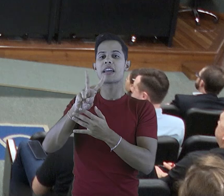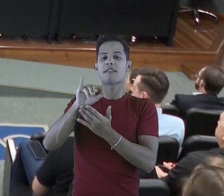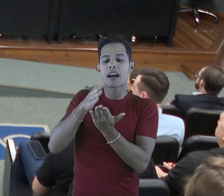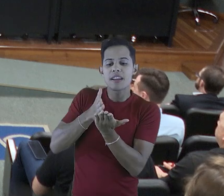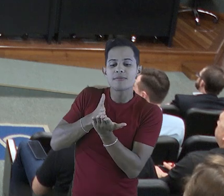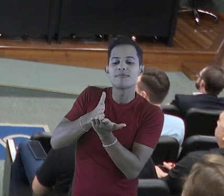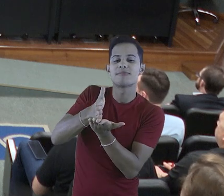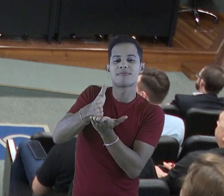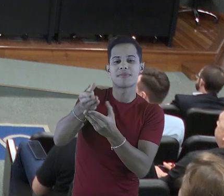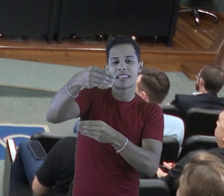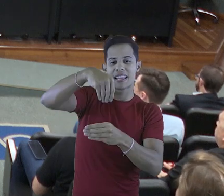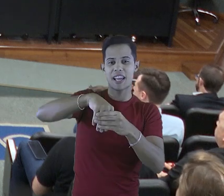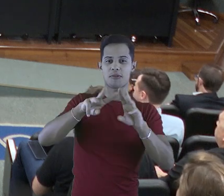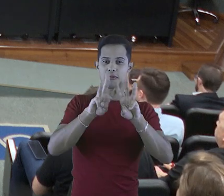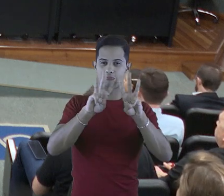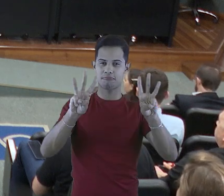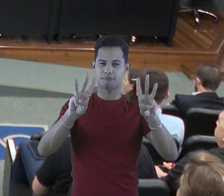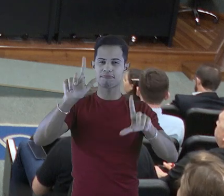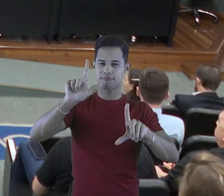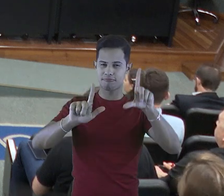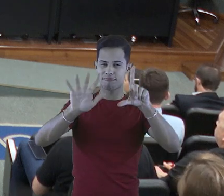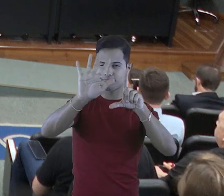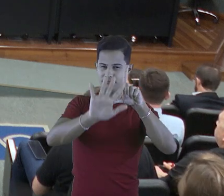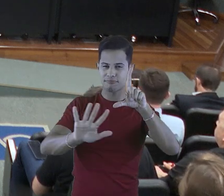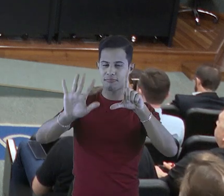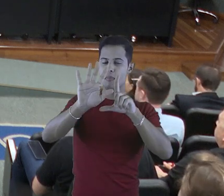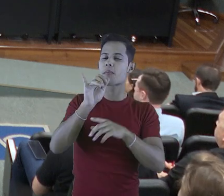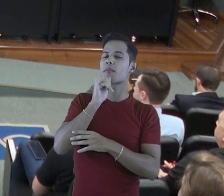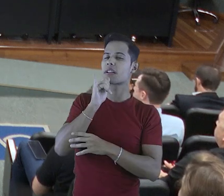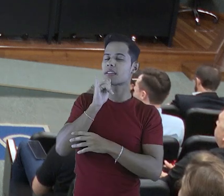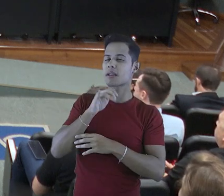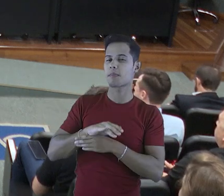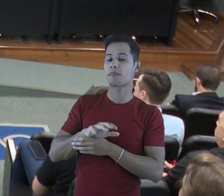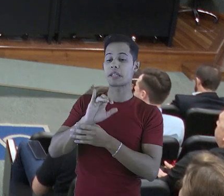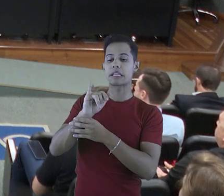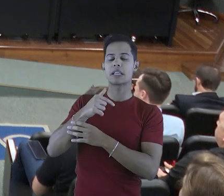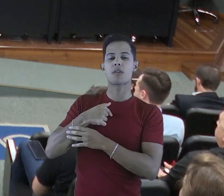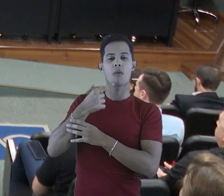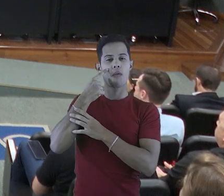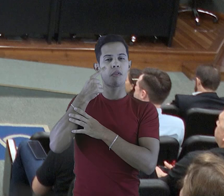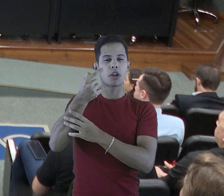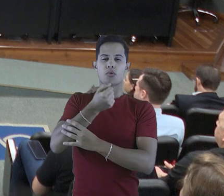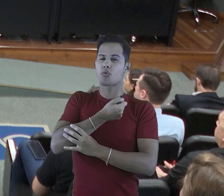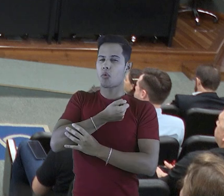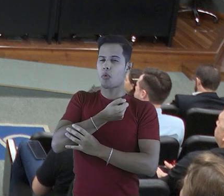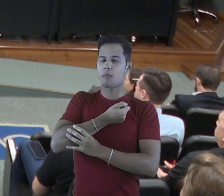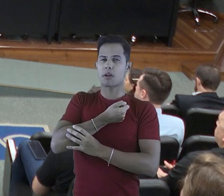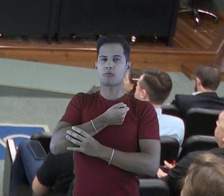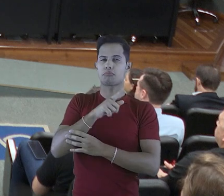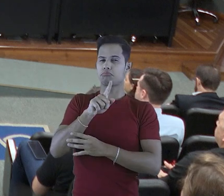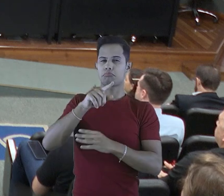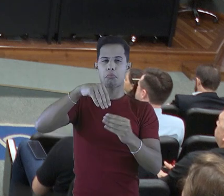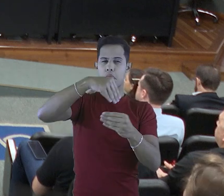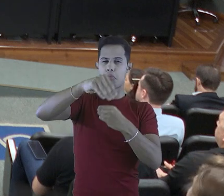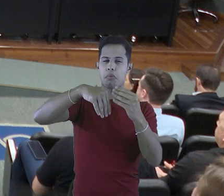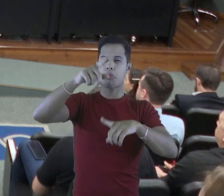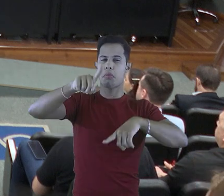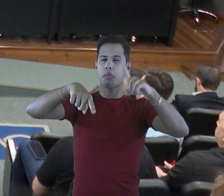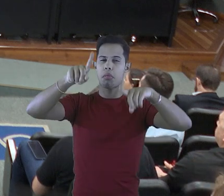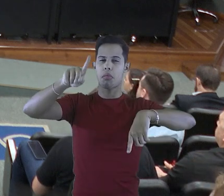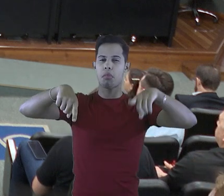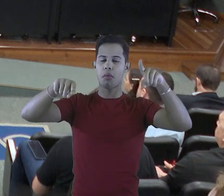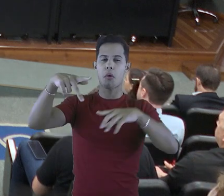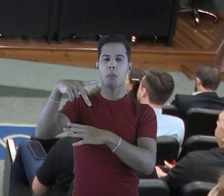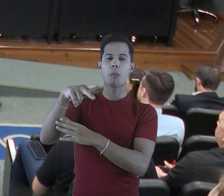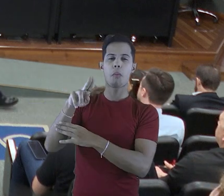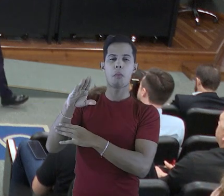do site. Então, ele fica lá armazenado. Se eu vejo, por exemplo, os números e etc. vinculados lá àqueles cookies, eu não sei.